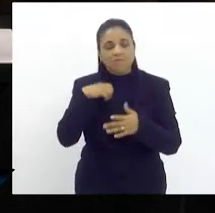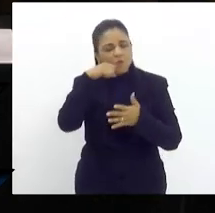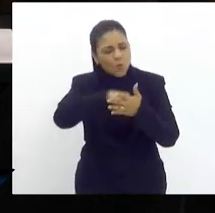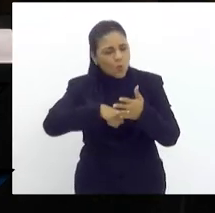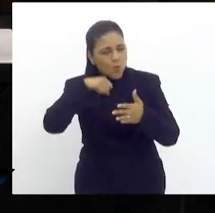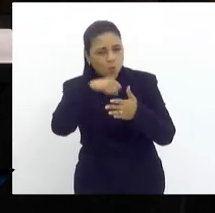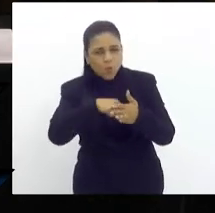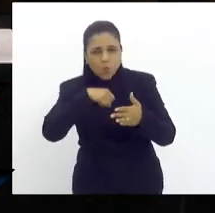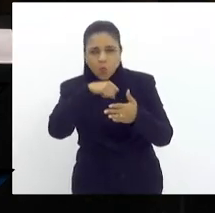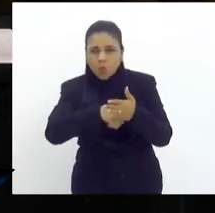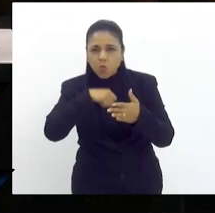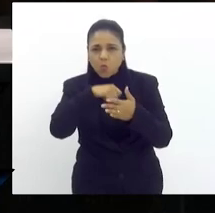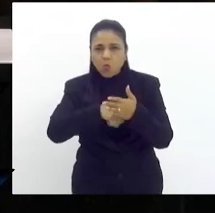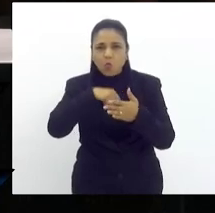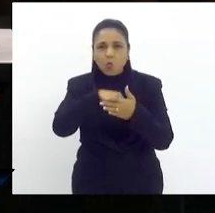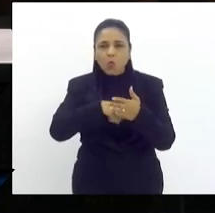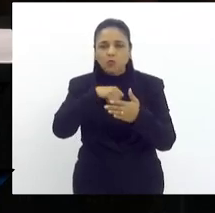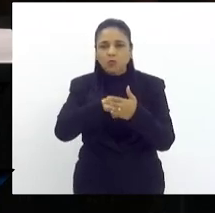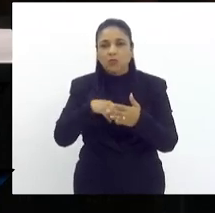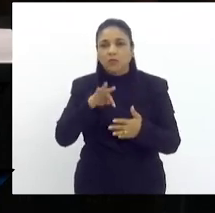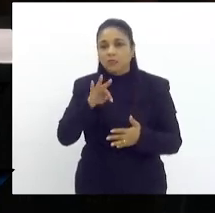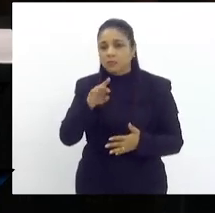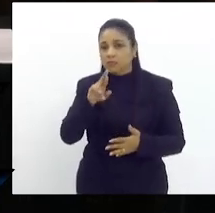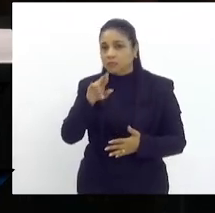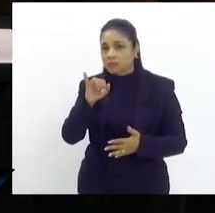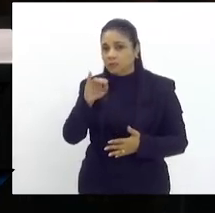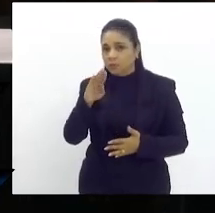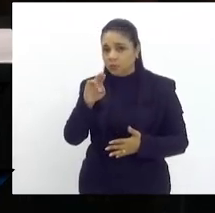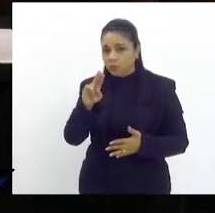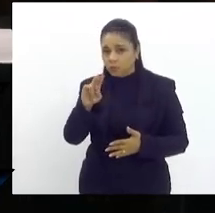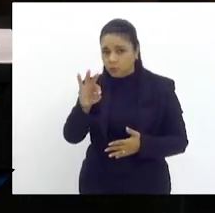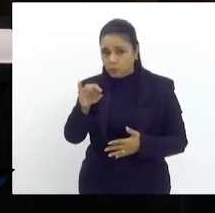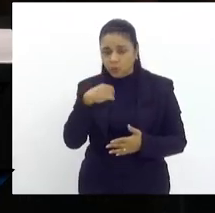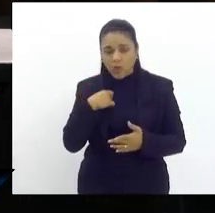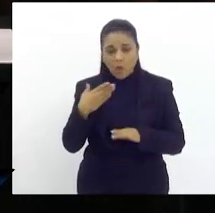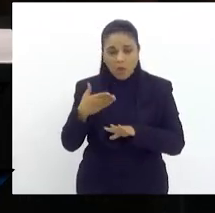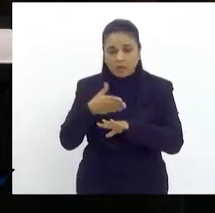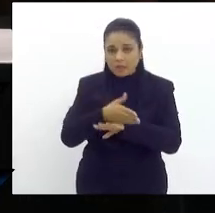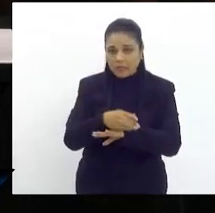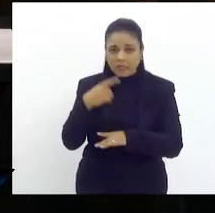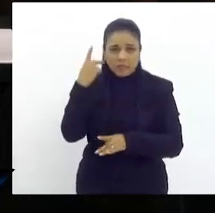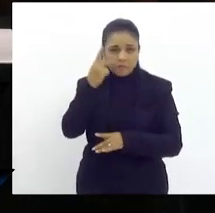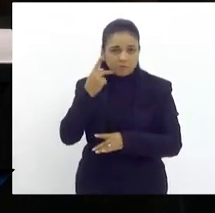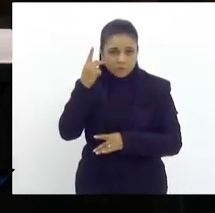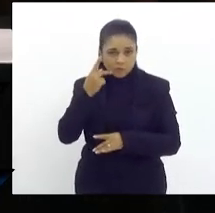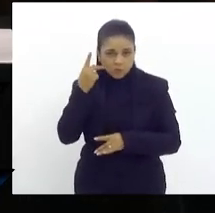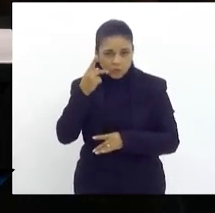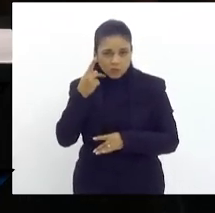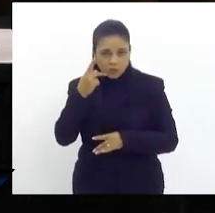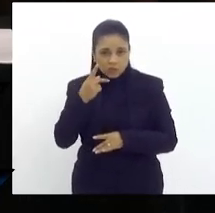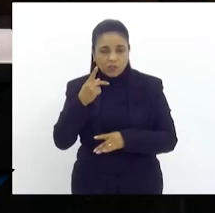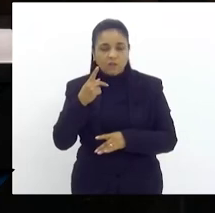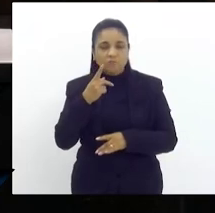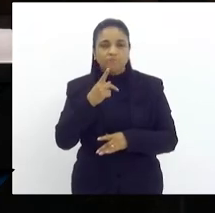é um dos motivos de eu ter entrado na política justamente pensando na diminuição da Carga Tributária